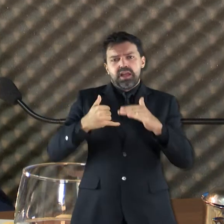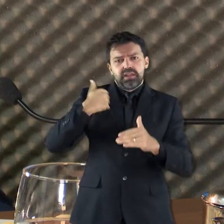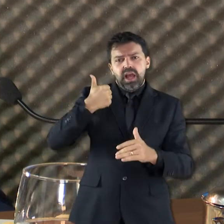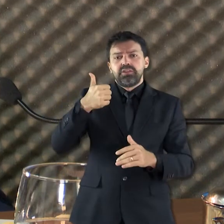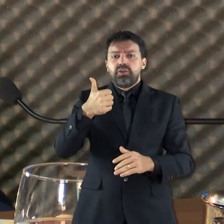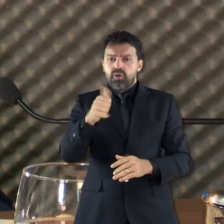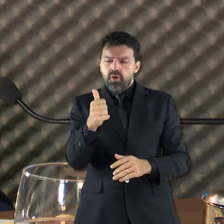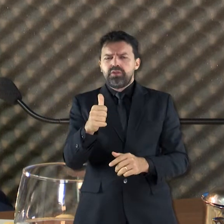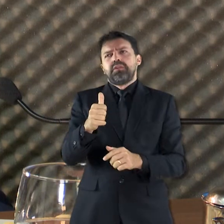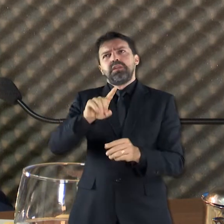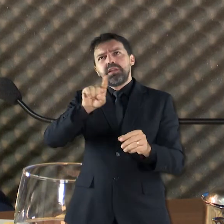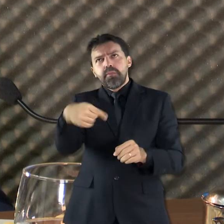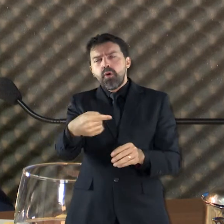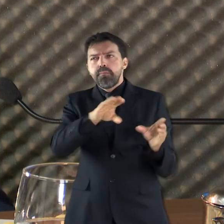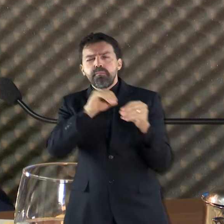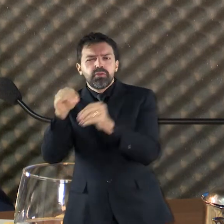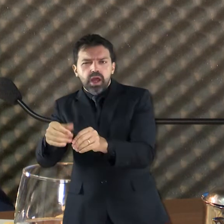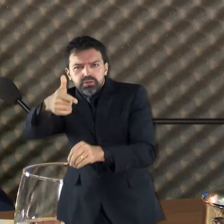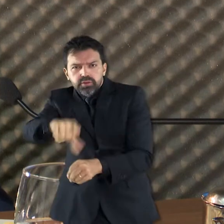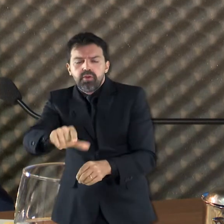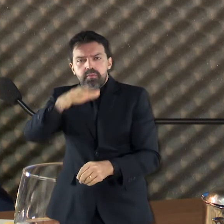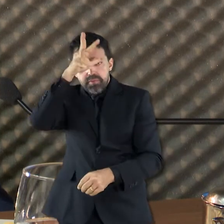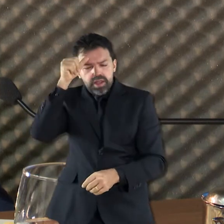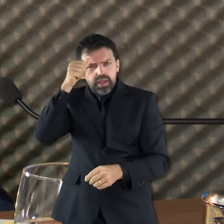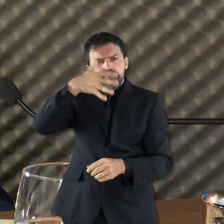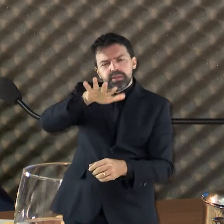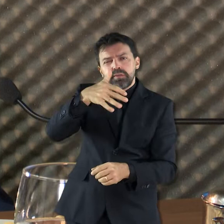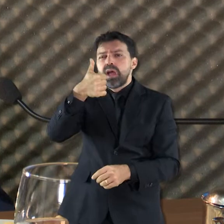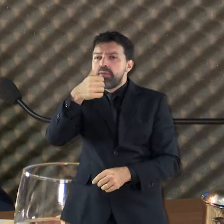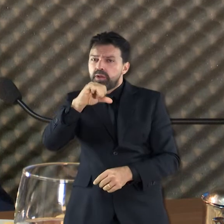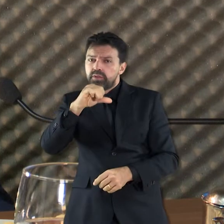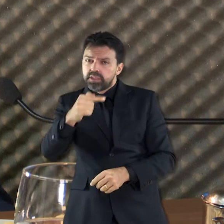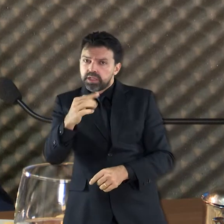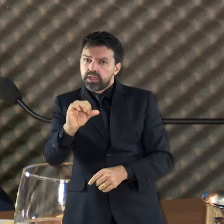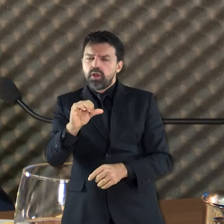em Manaus no Natal de 79, se eu não me engano.